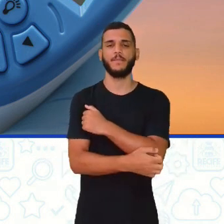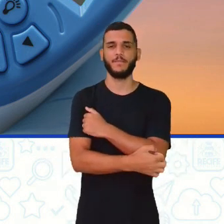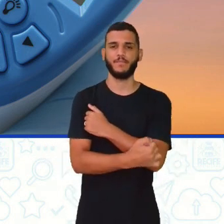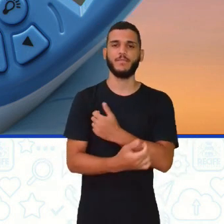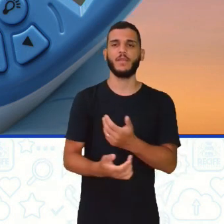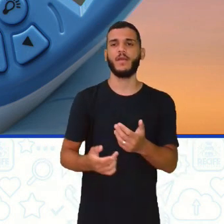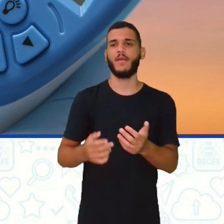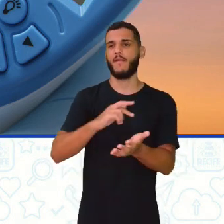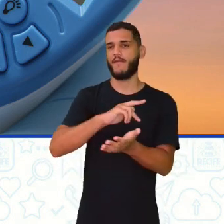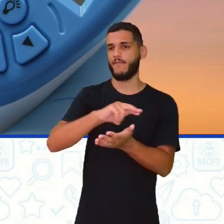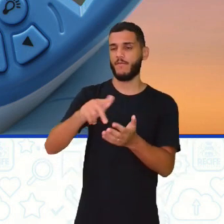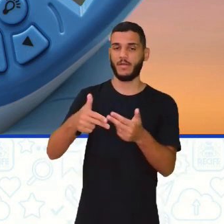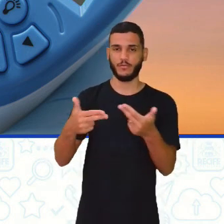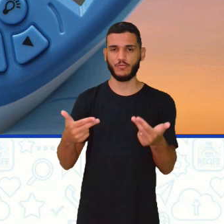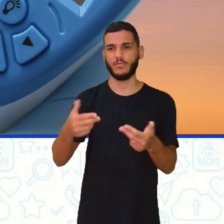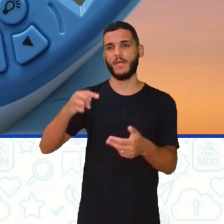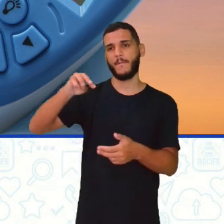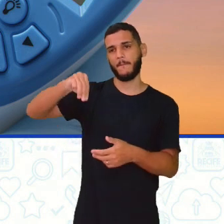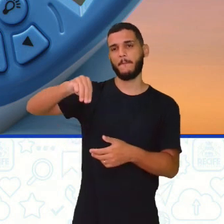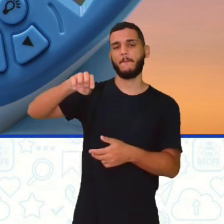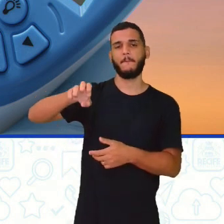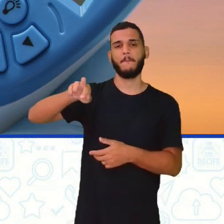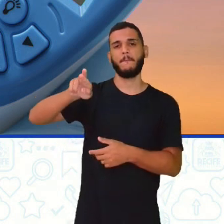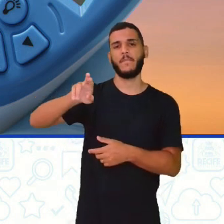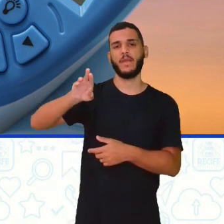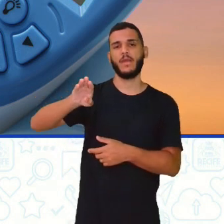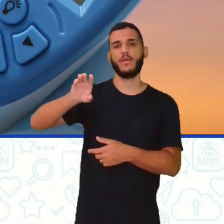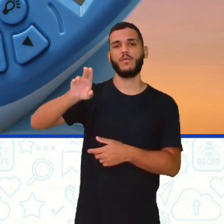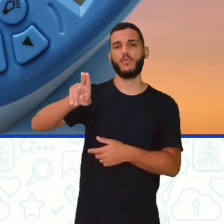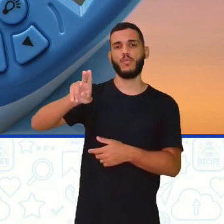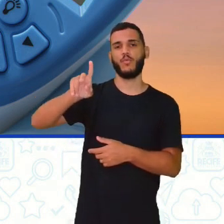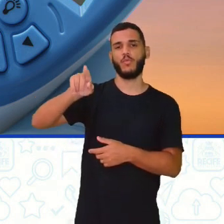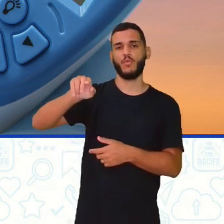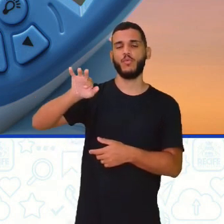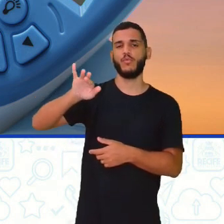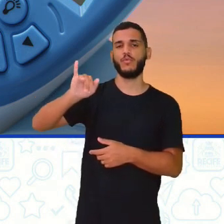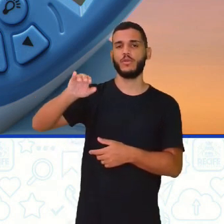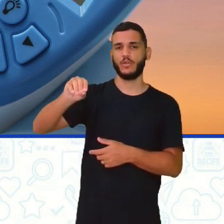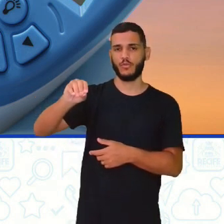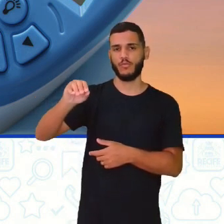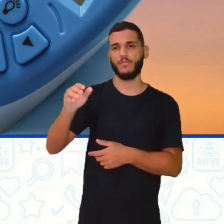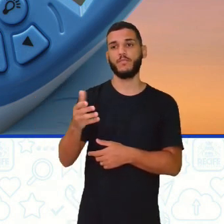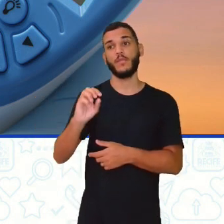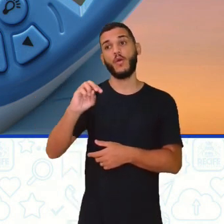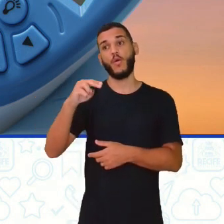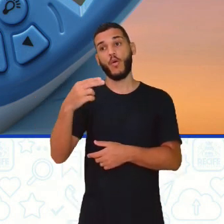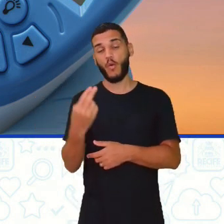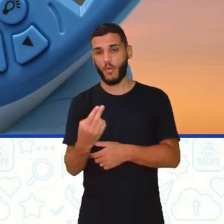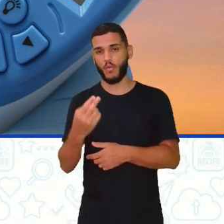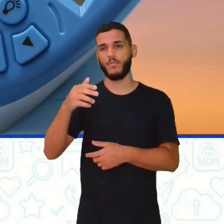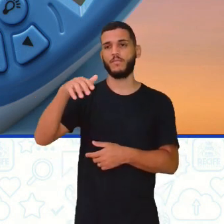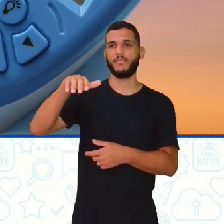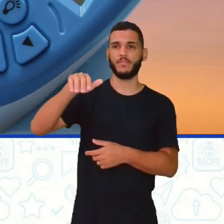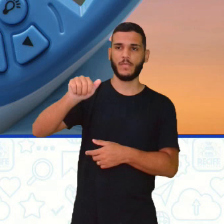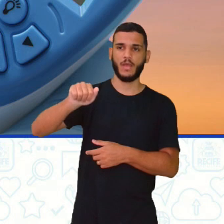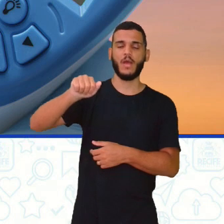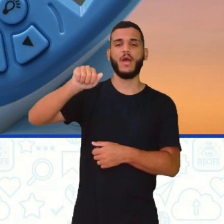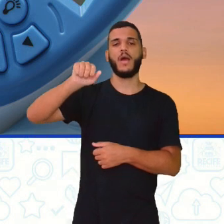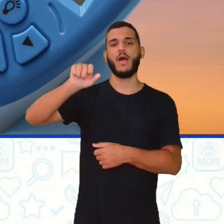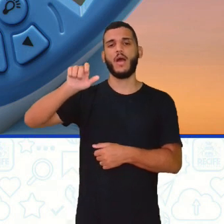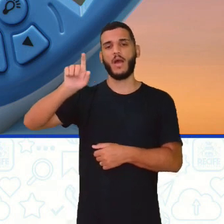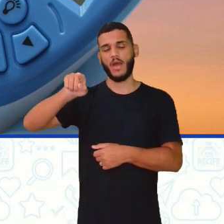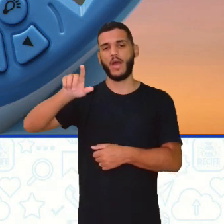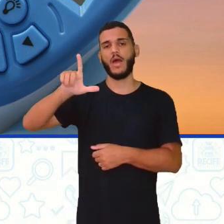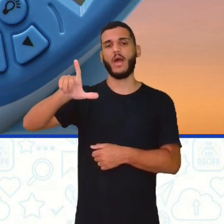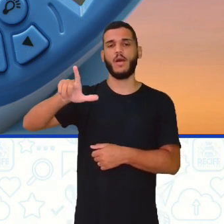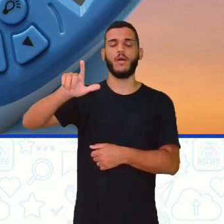ou álcool. Então, aí nesse termômetro que está na parte superior, a gente percebe, né, a questão de um líquido que ele vai e volta de acordo